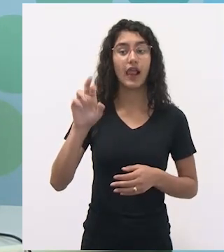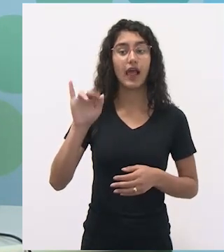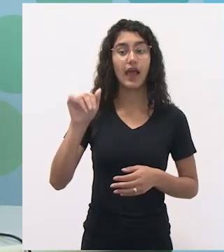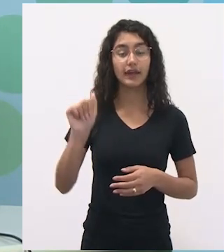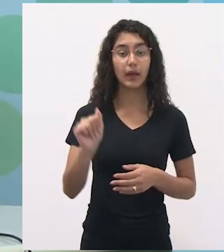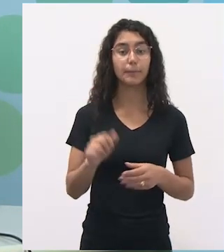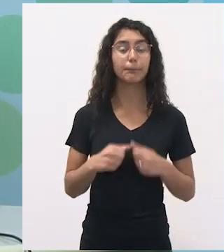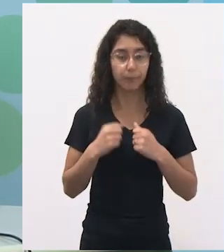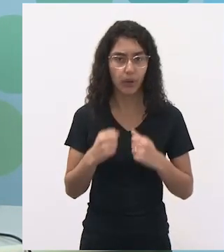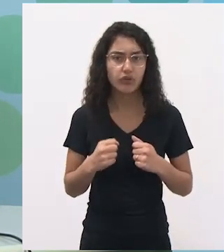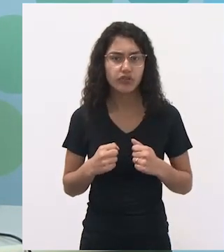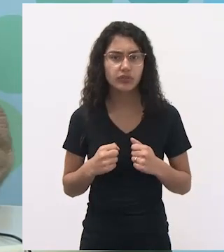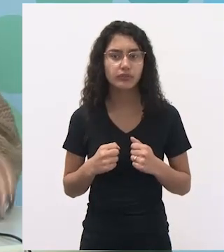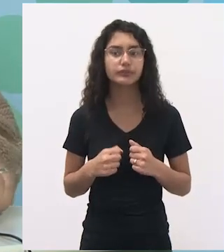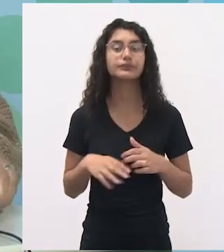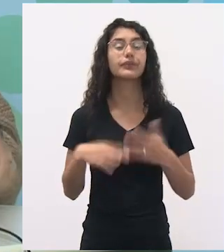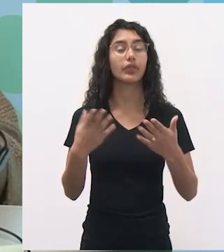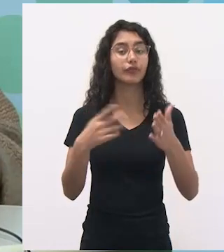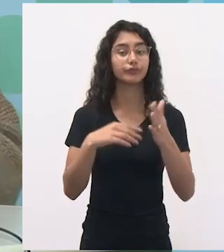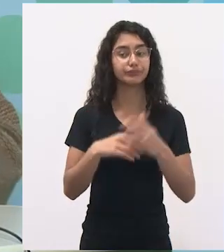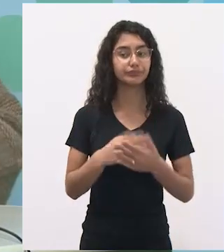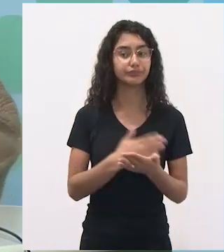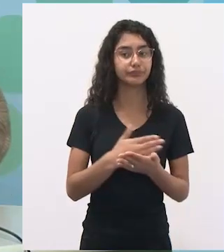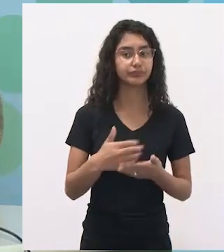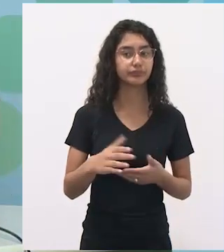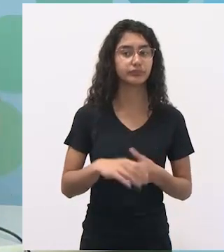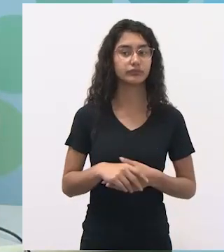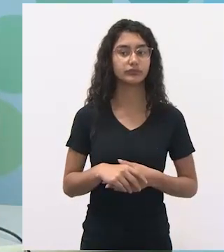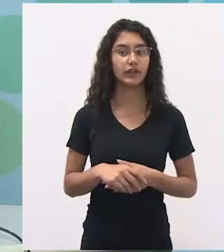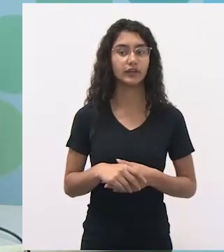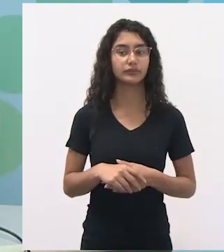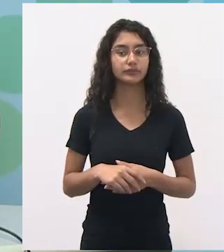lá? Pode ser? Então, vamos.